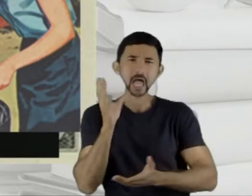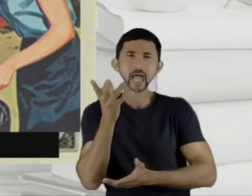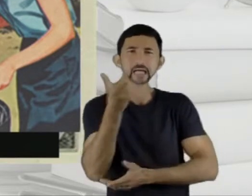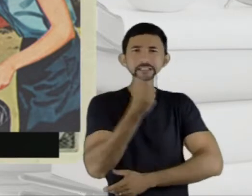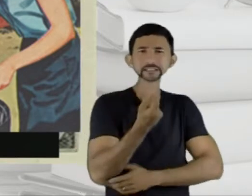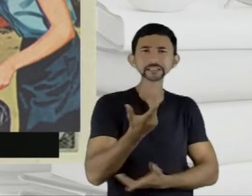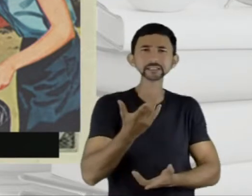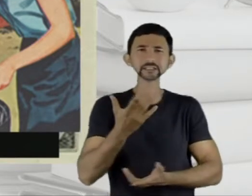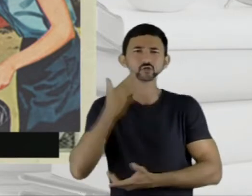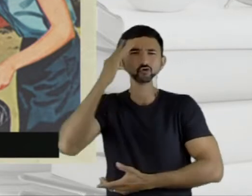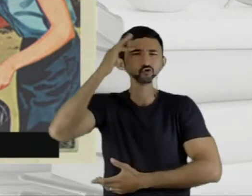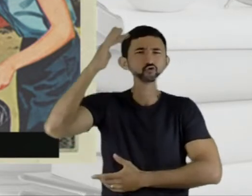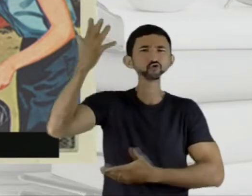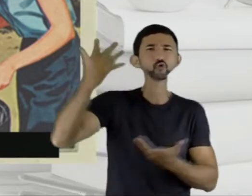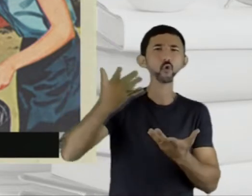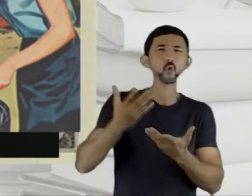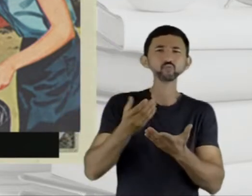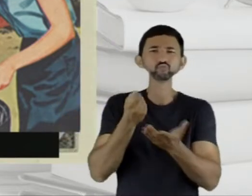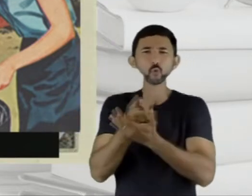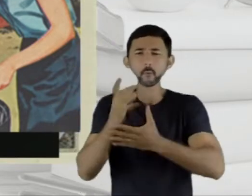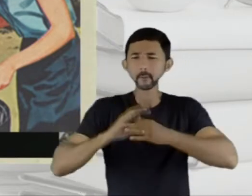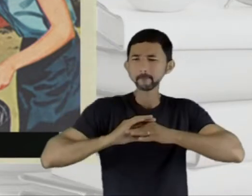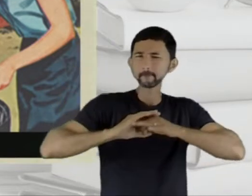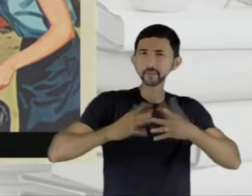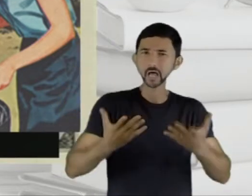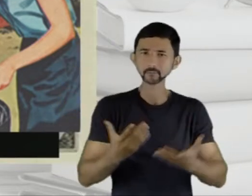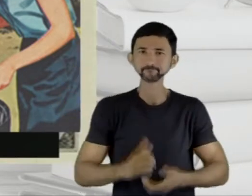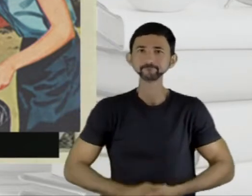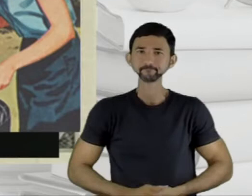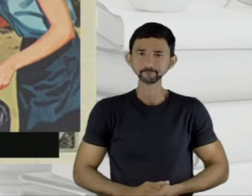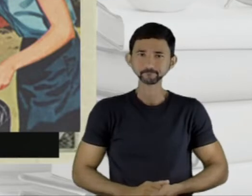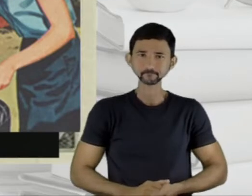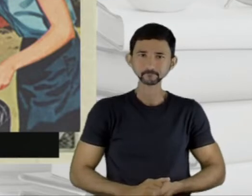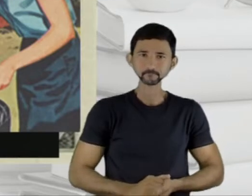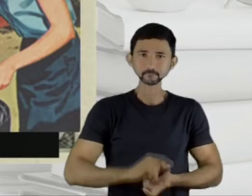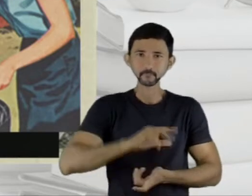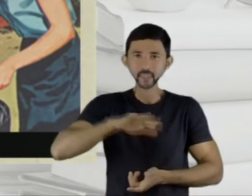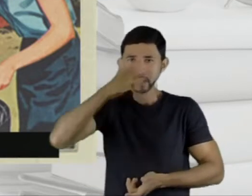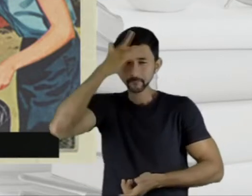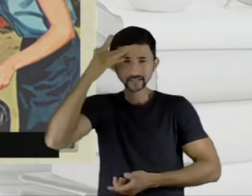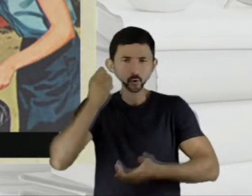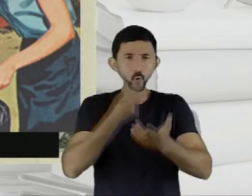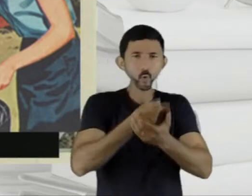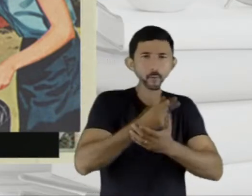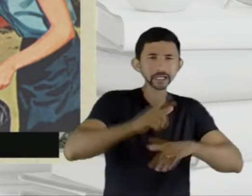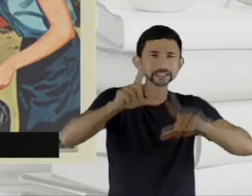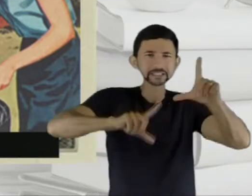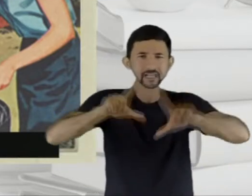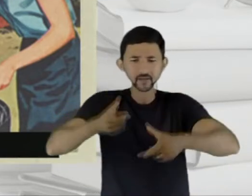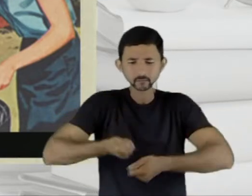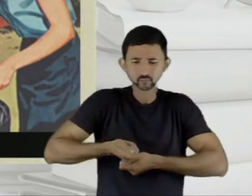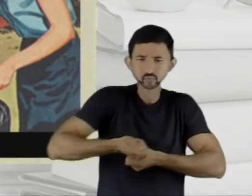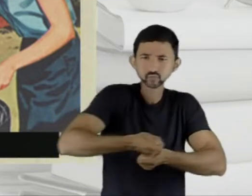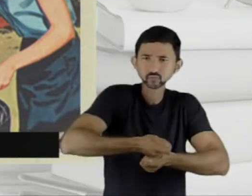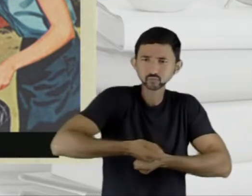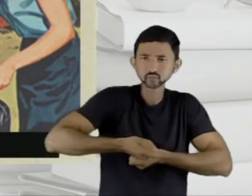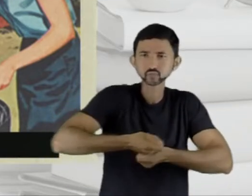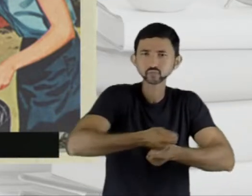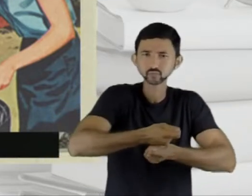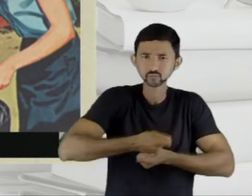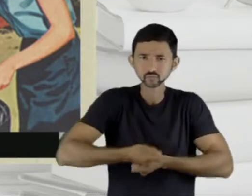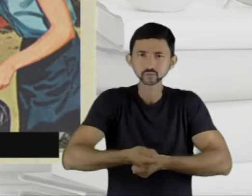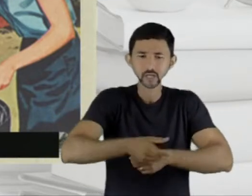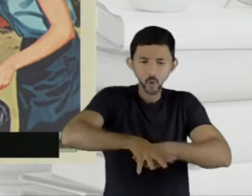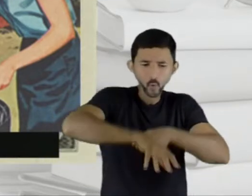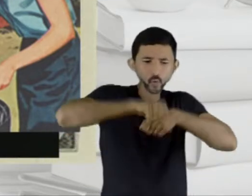Que era consumir, que era se libertar, né? Muita gente comprou TV, aspirador de pó. Por quê? Porque o aspirador